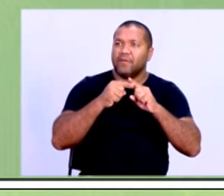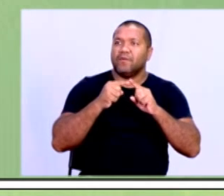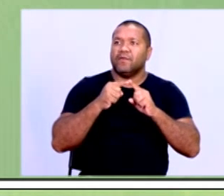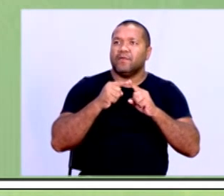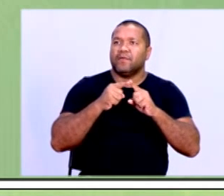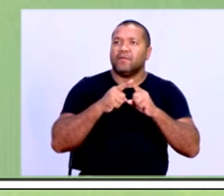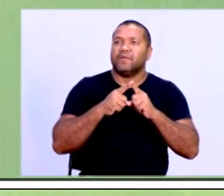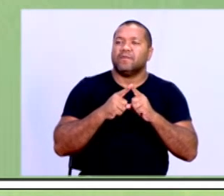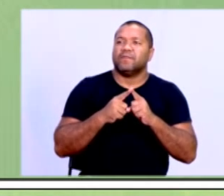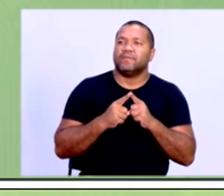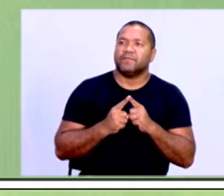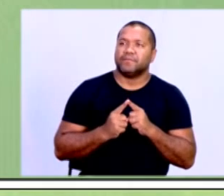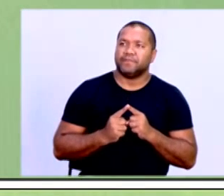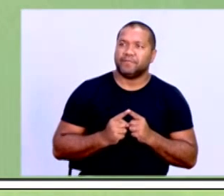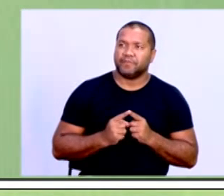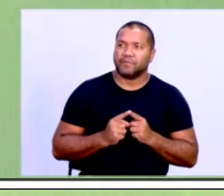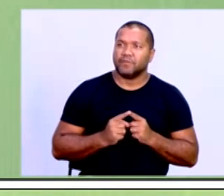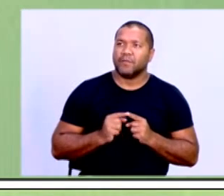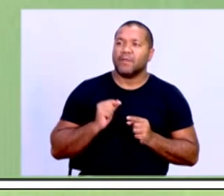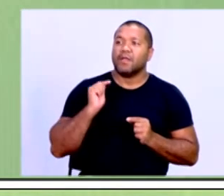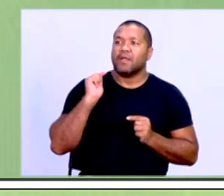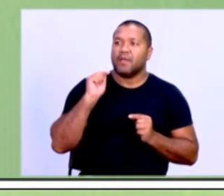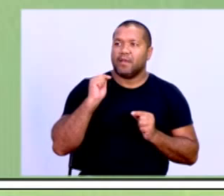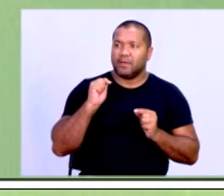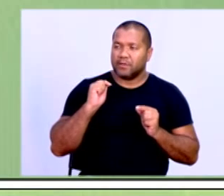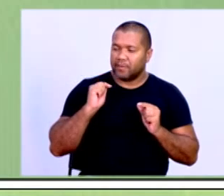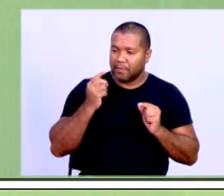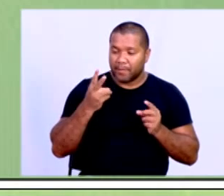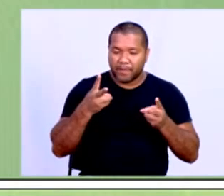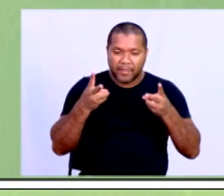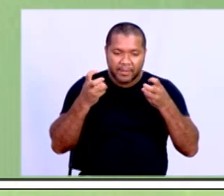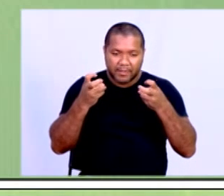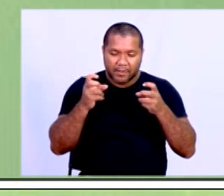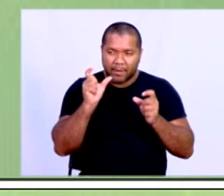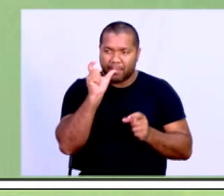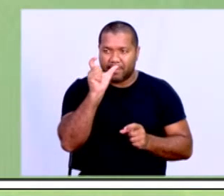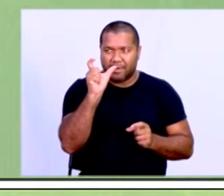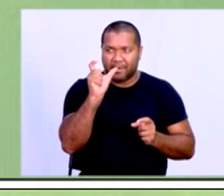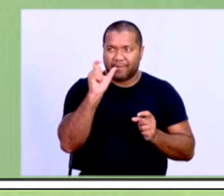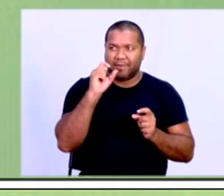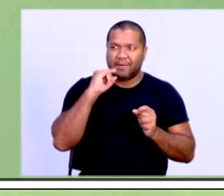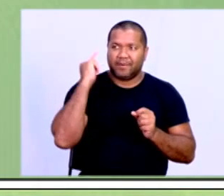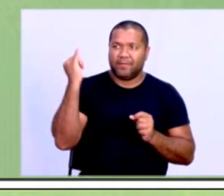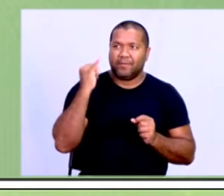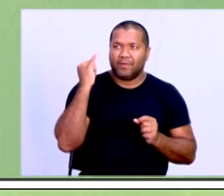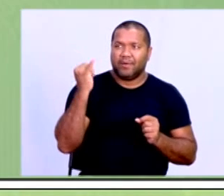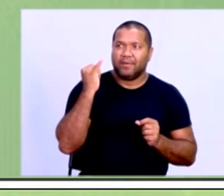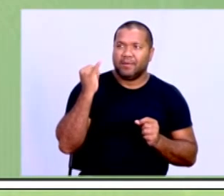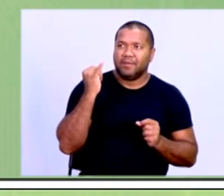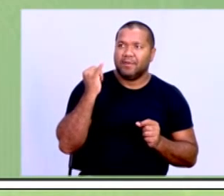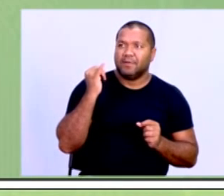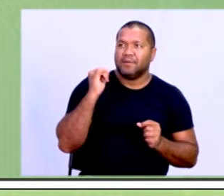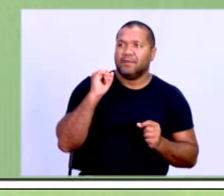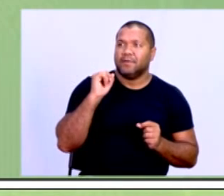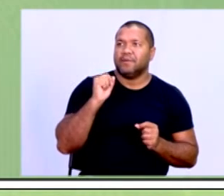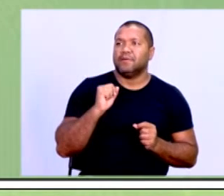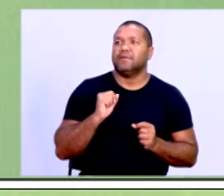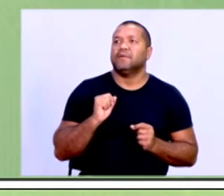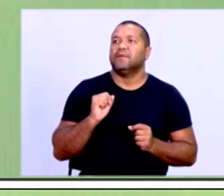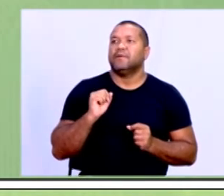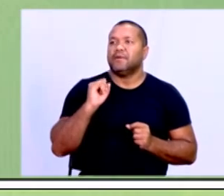todo o projeto. Olha, percebam agora a palavra-chave dessa